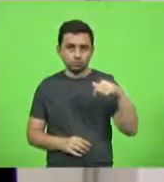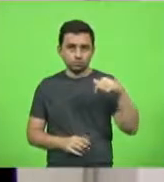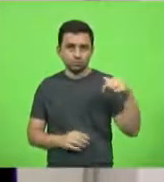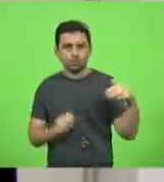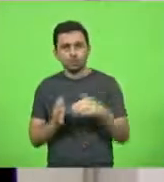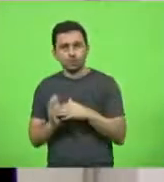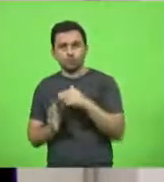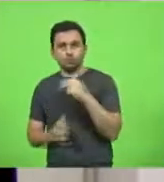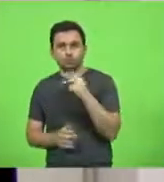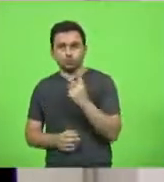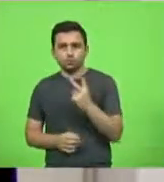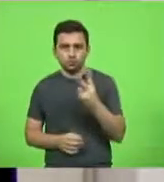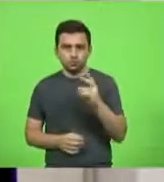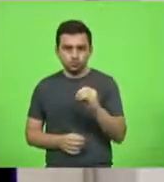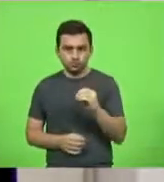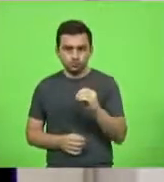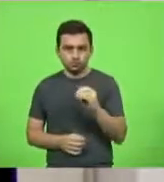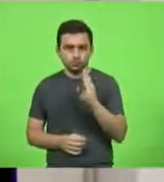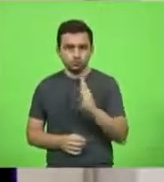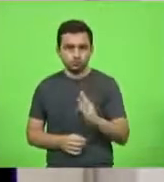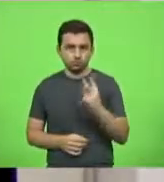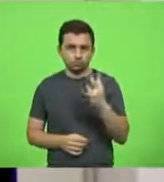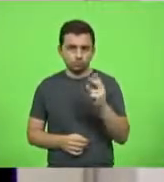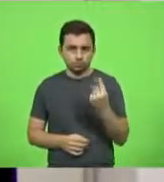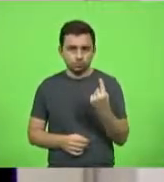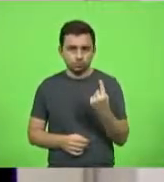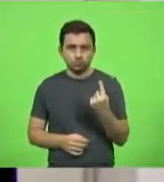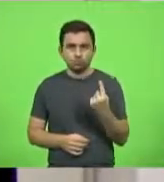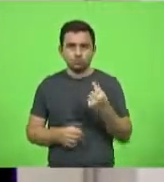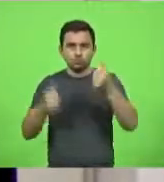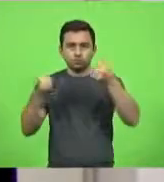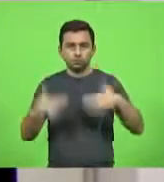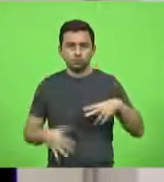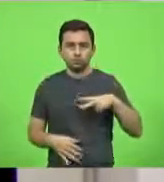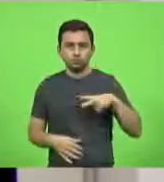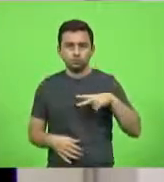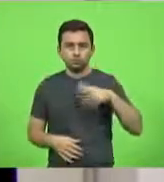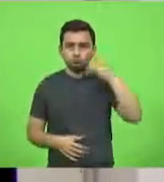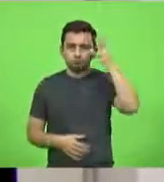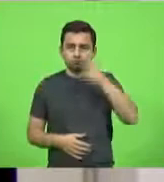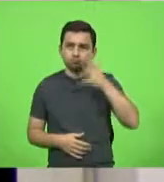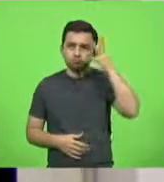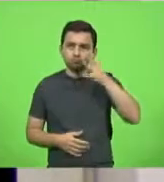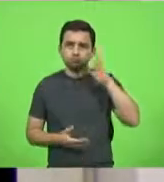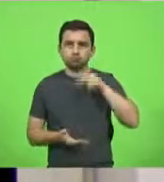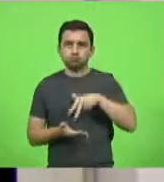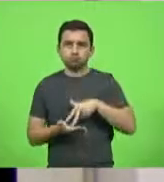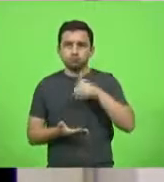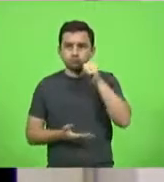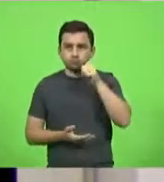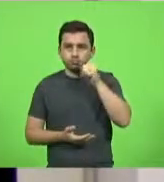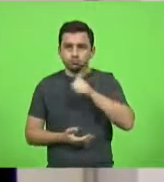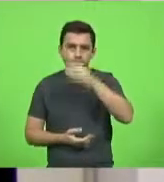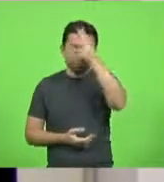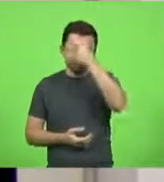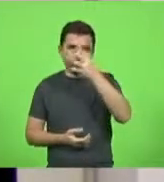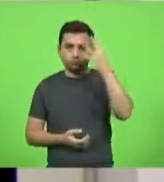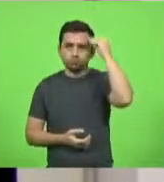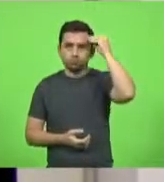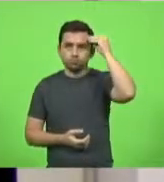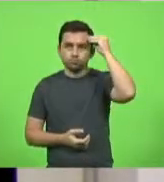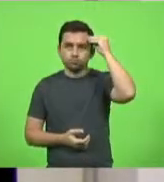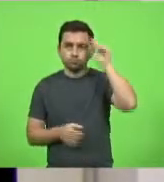220 de 2021. Explicações pessoais. Fizeram uso da palavra a senhora deputada Luciane Cabinati